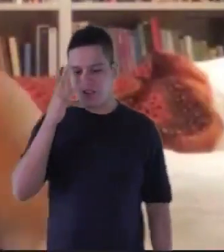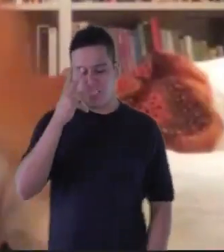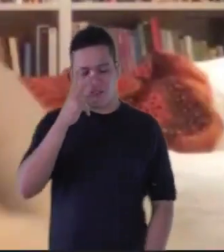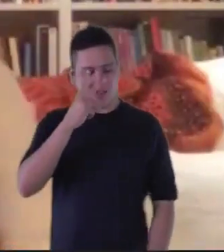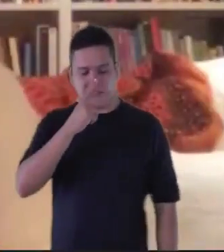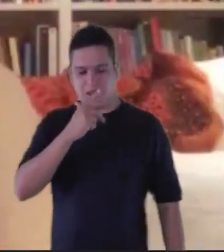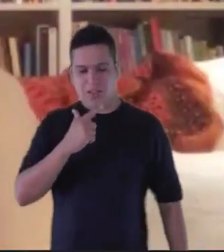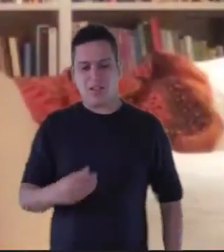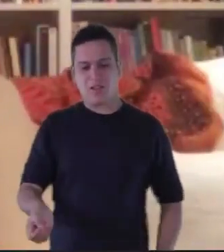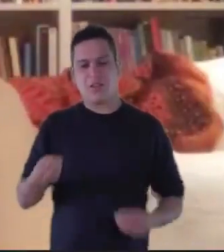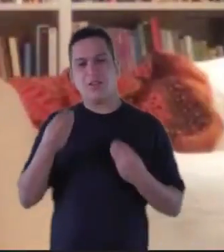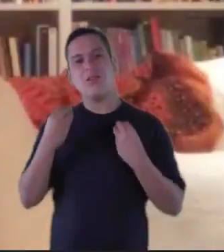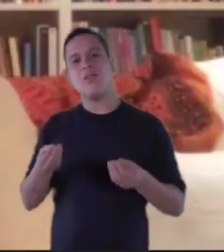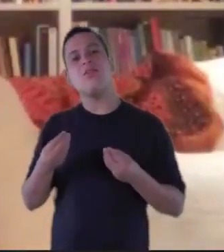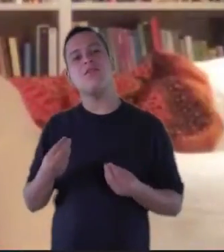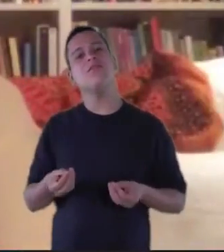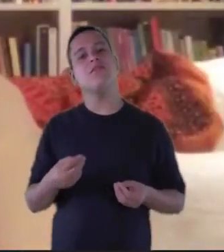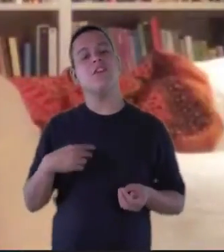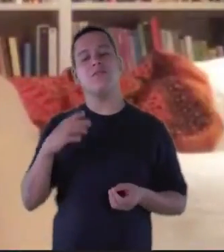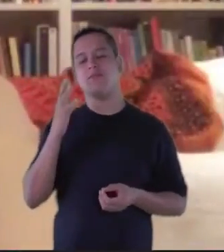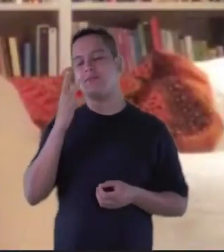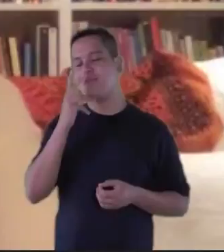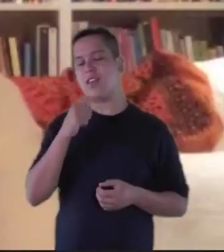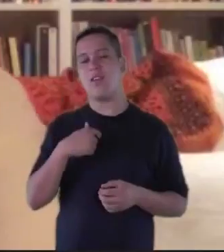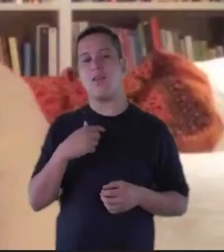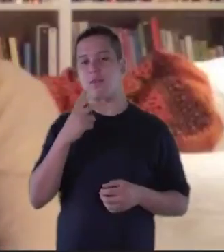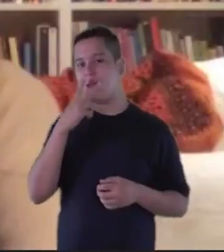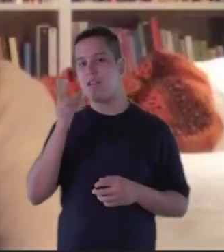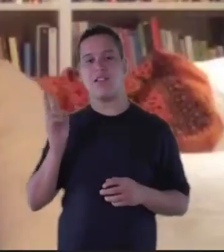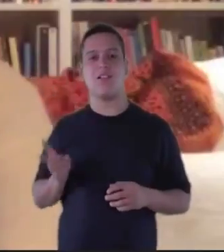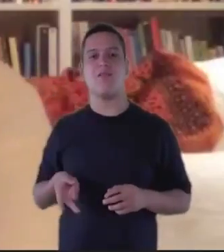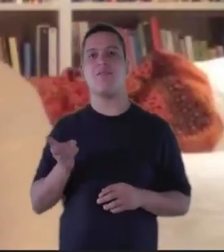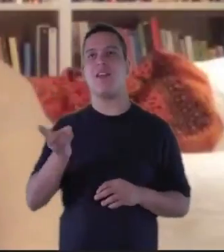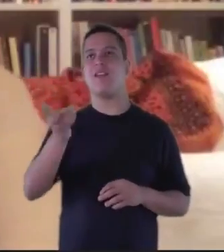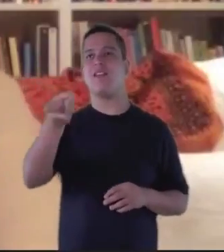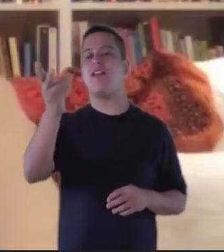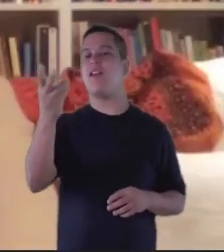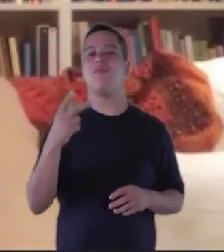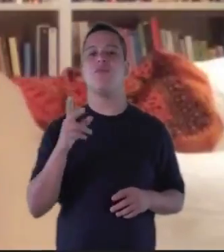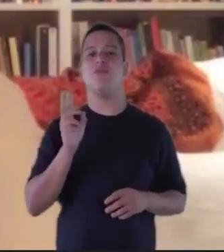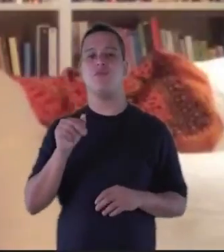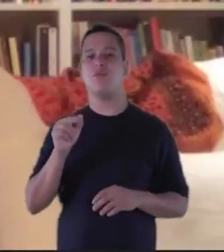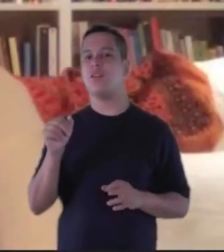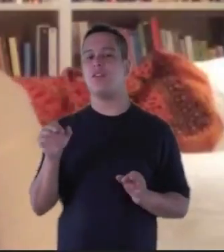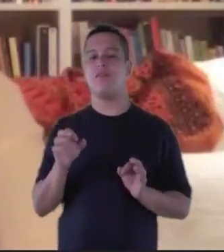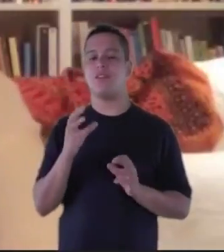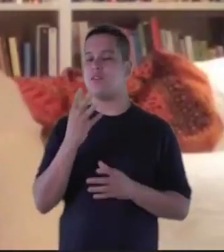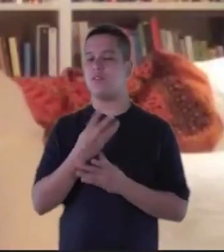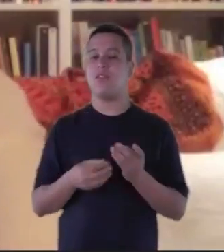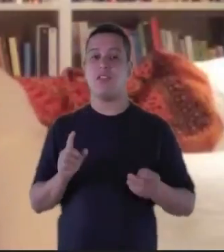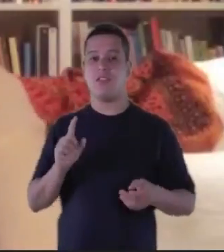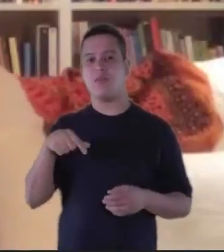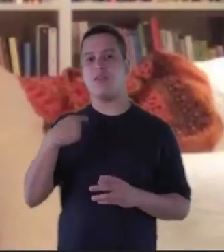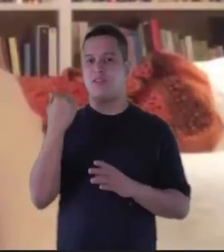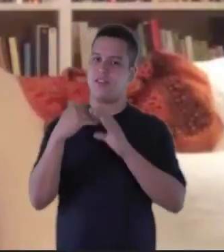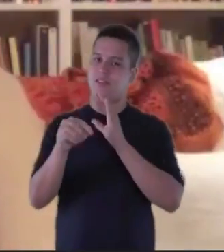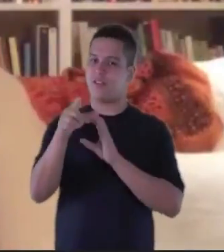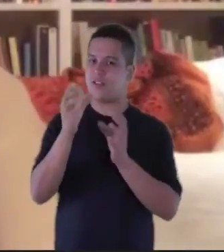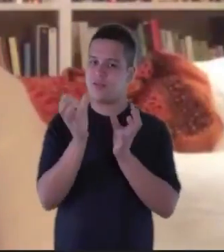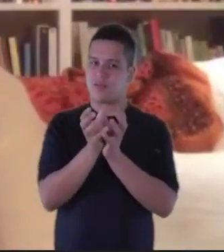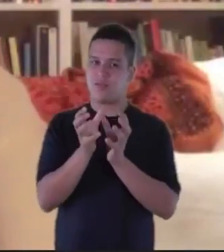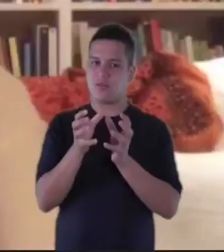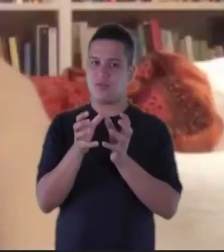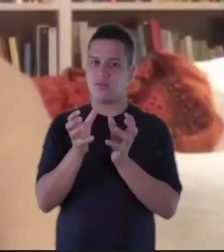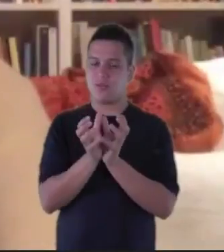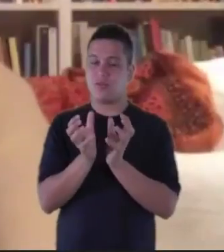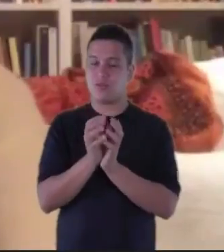Graciema, imortalizou realmente, assim. Realizou, Então, depois eu mando para vocês lá no grupo, porque é quero. muito fofa essa crônica, muito linda,